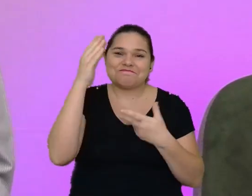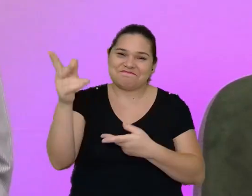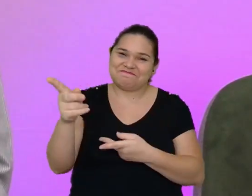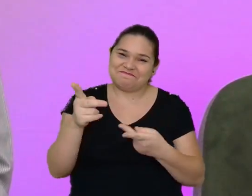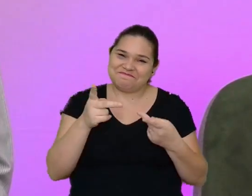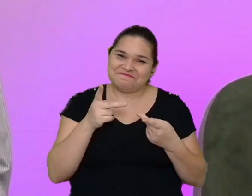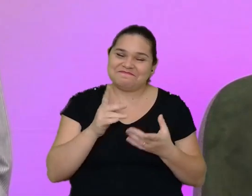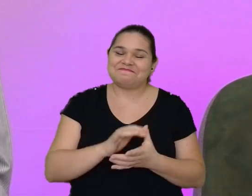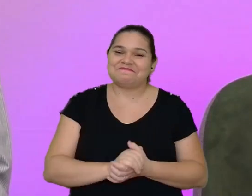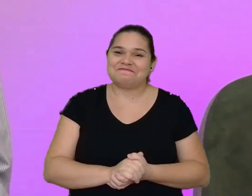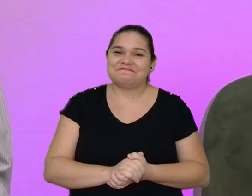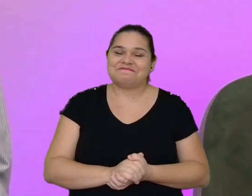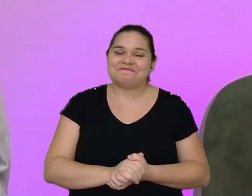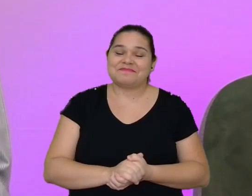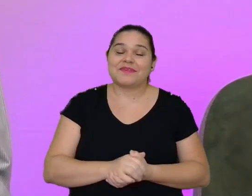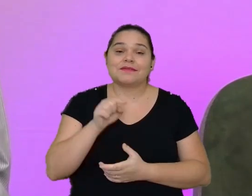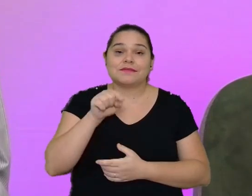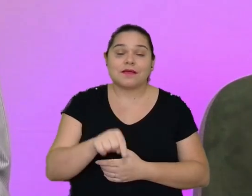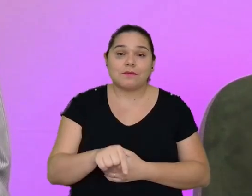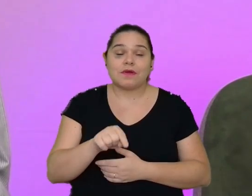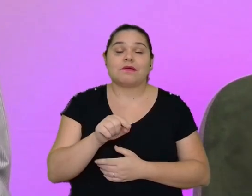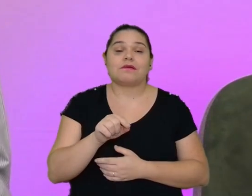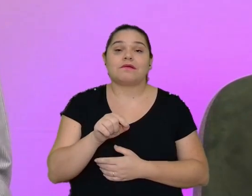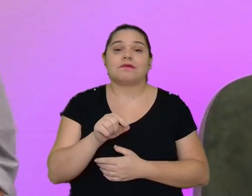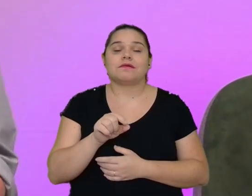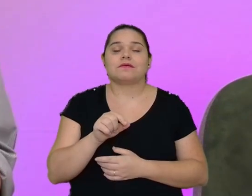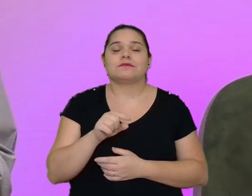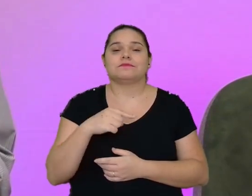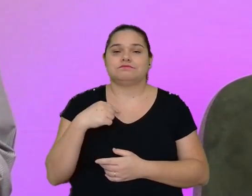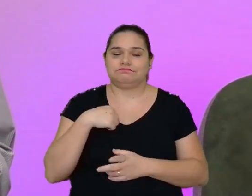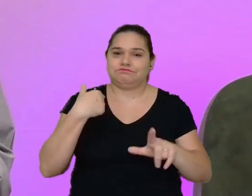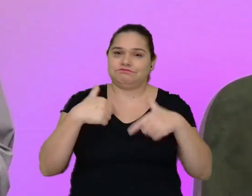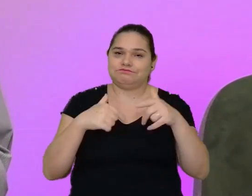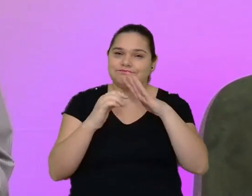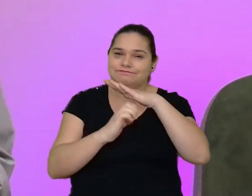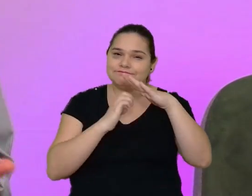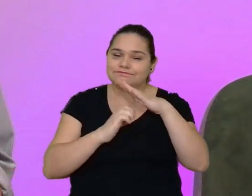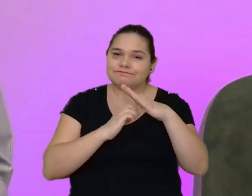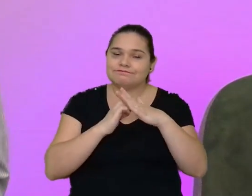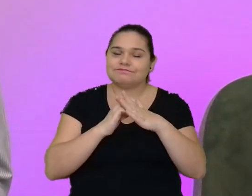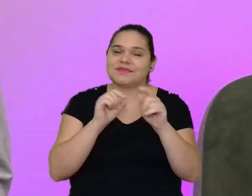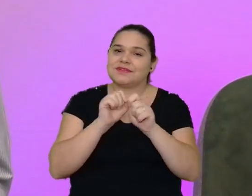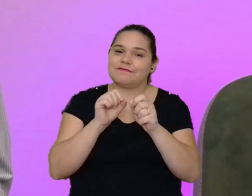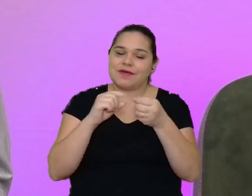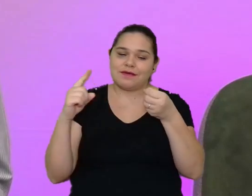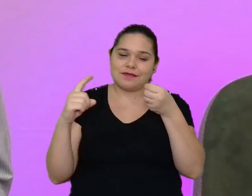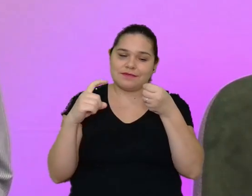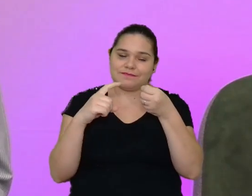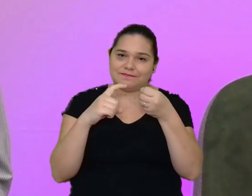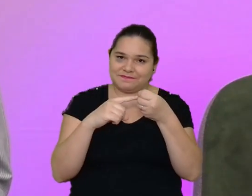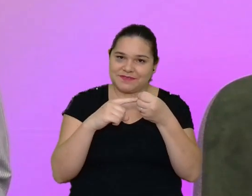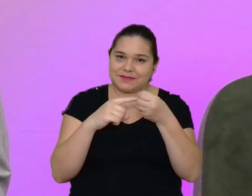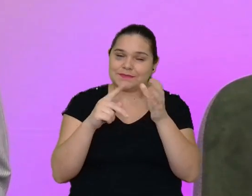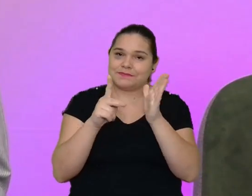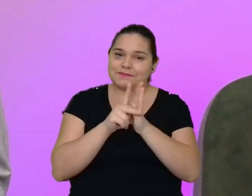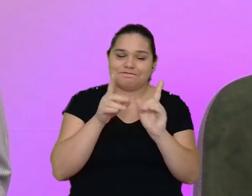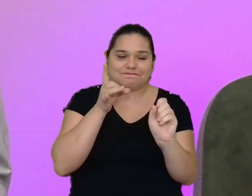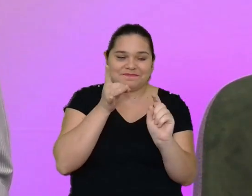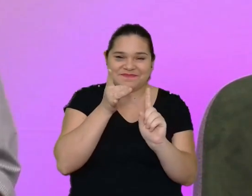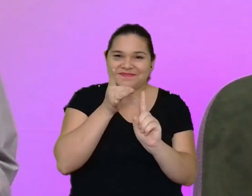de reprodução assistida que começou a partir de uma dificuldade, de um problema que eu tive com a minha mulher para engravidar. A